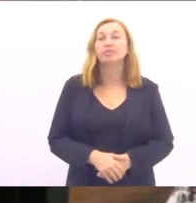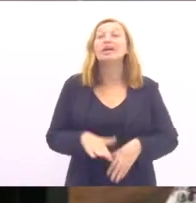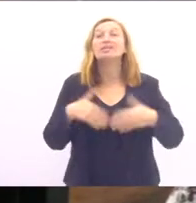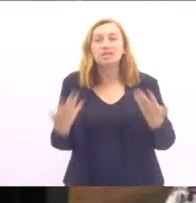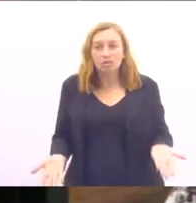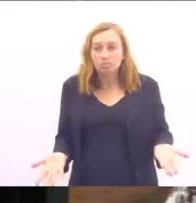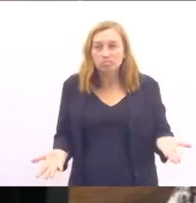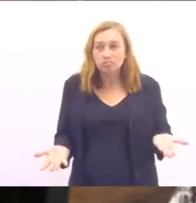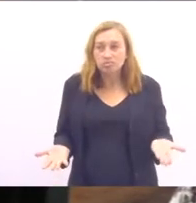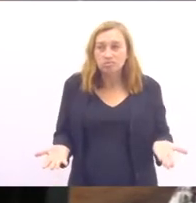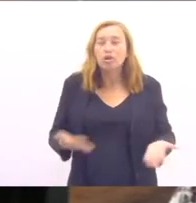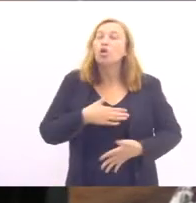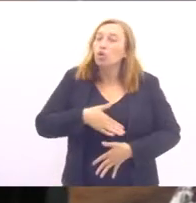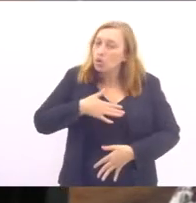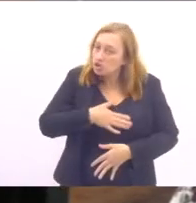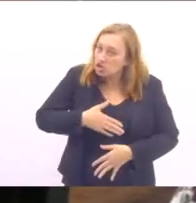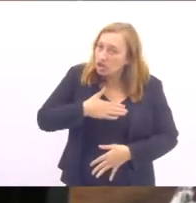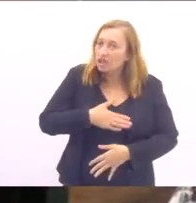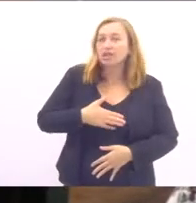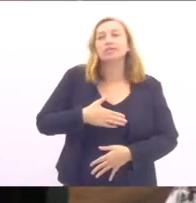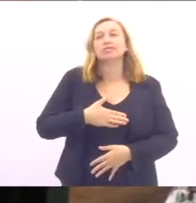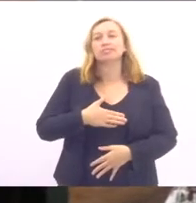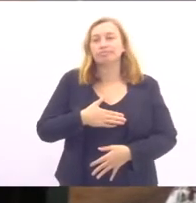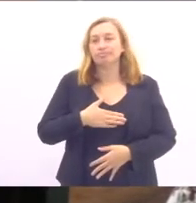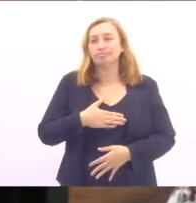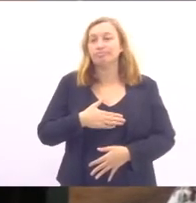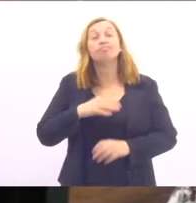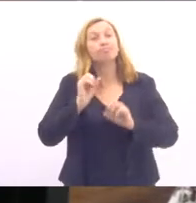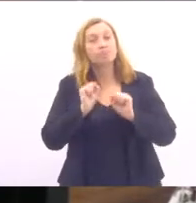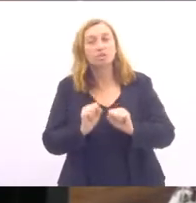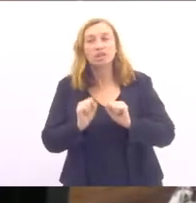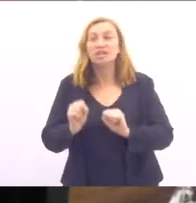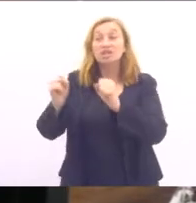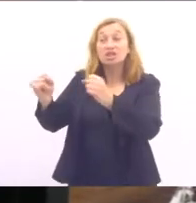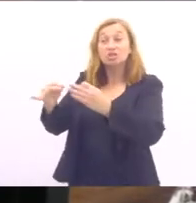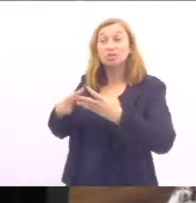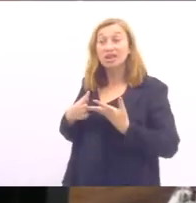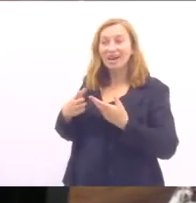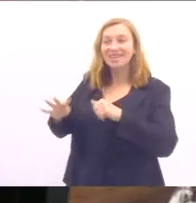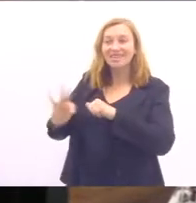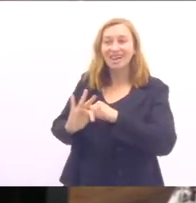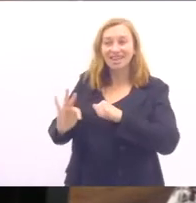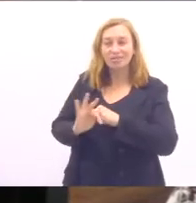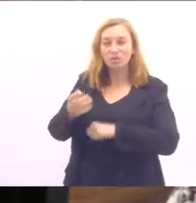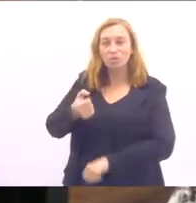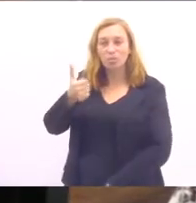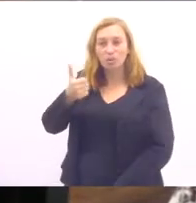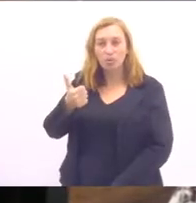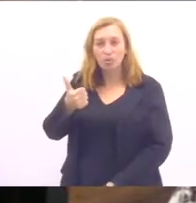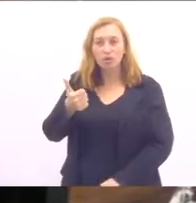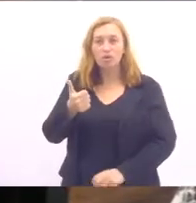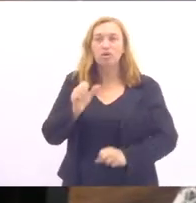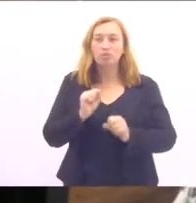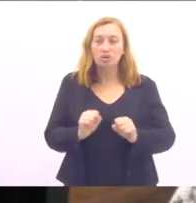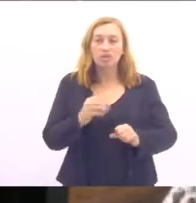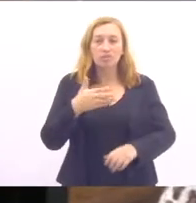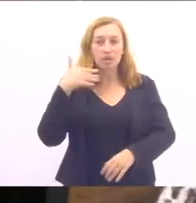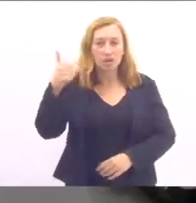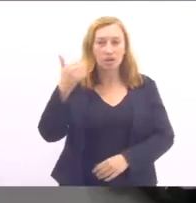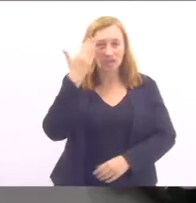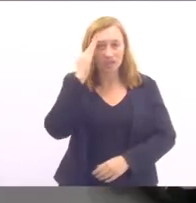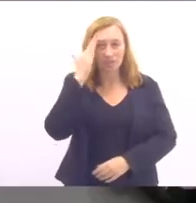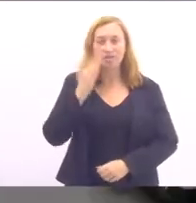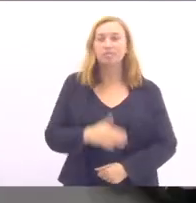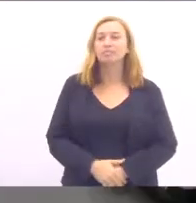Então, eu gostaria que ele pudesse explicar um pouco tecnicamente. Por favor. Para que houvesse melhor entendimento.